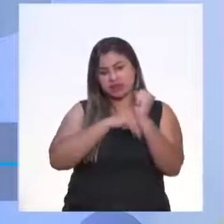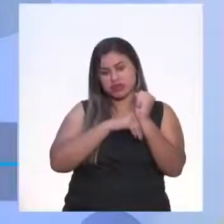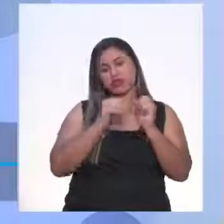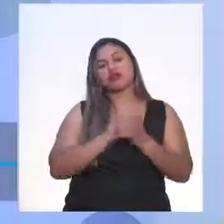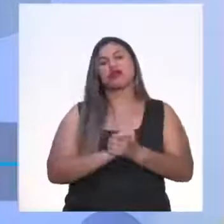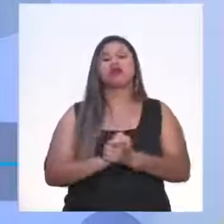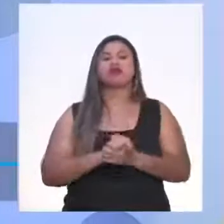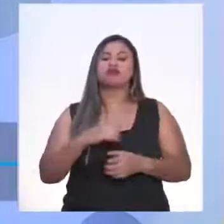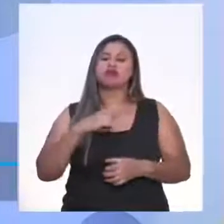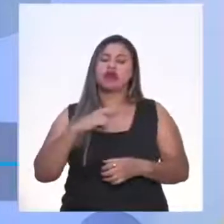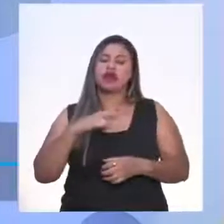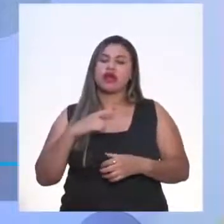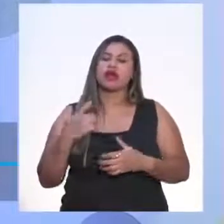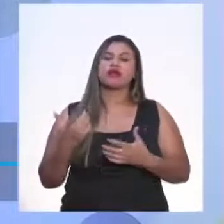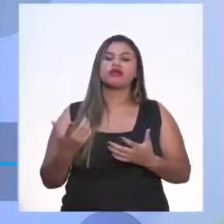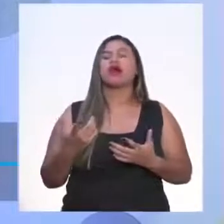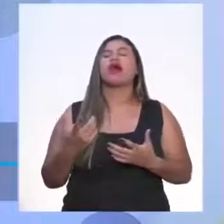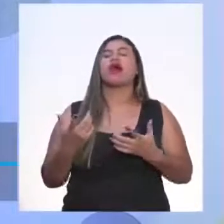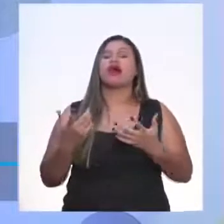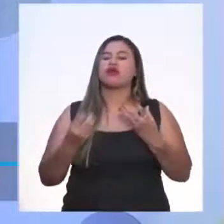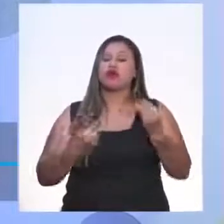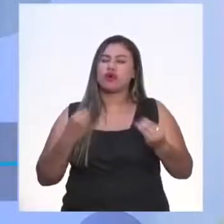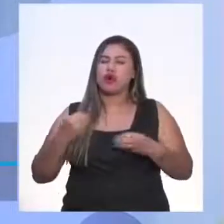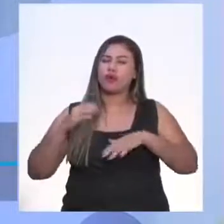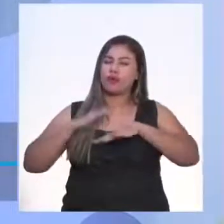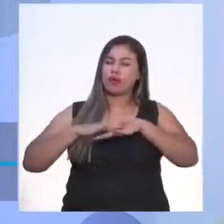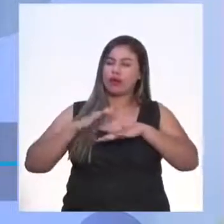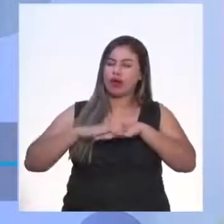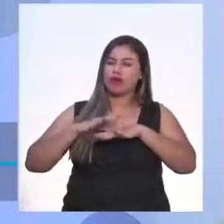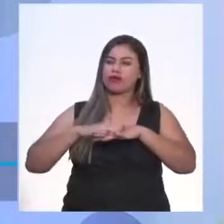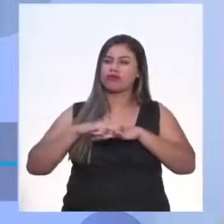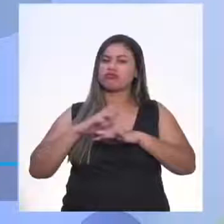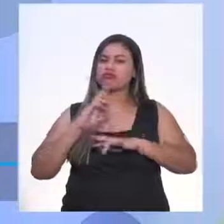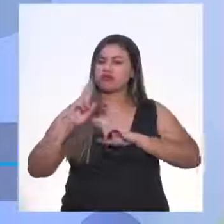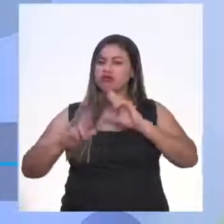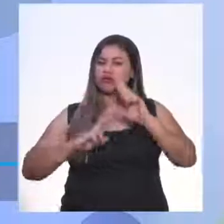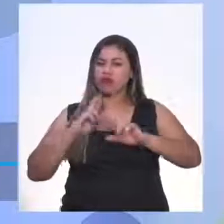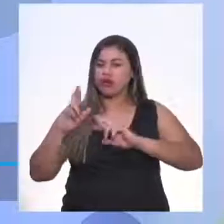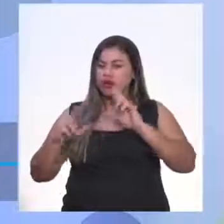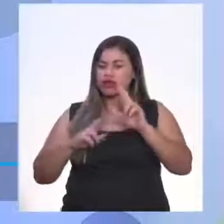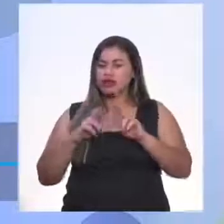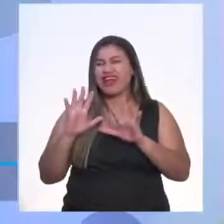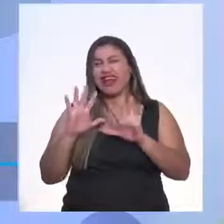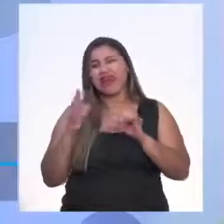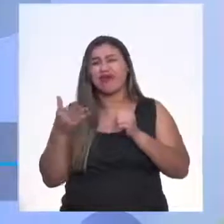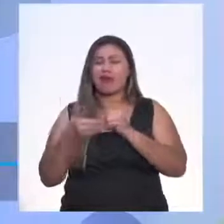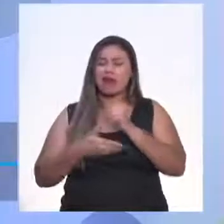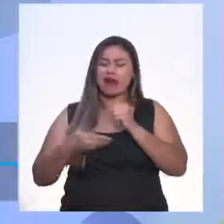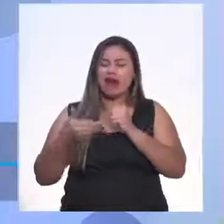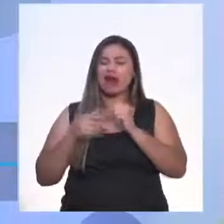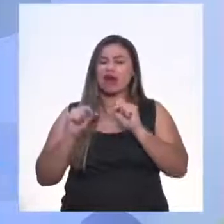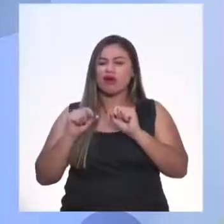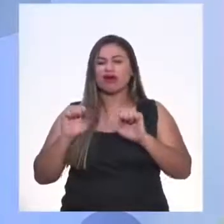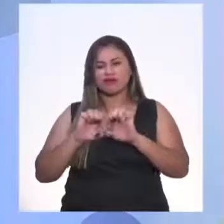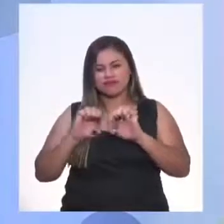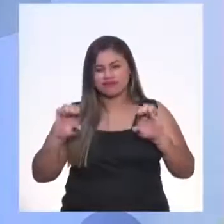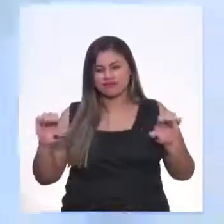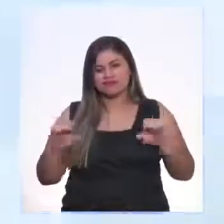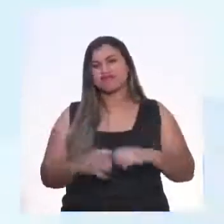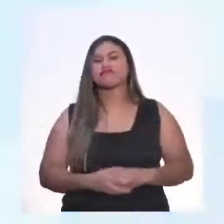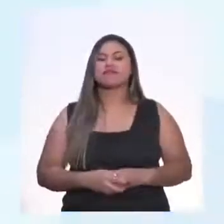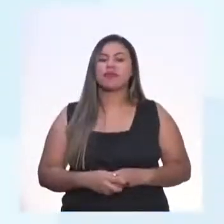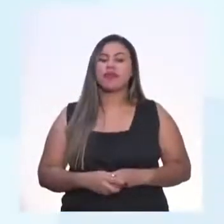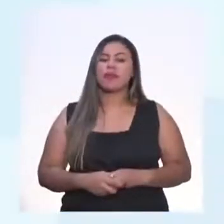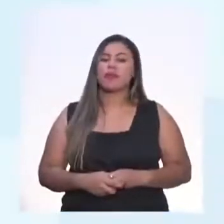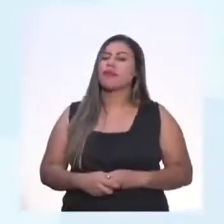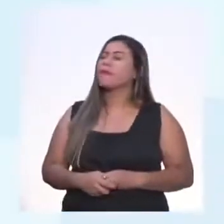mais incógnitas e toda vez que eu resolvo elas, eu tenho aí, no caso, basicamente, essa equação. Então, na telinha eu